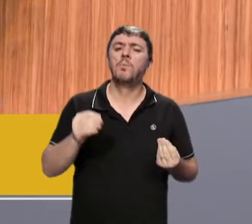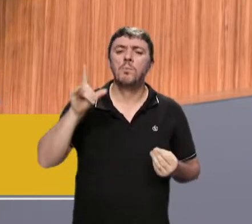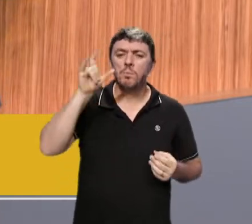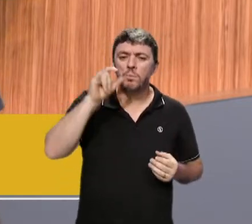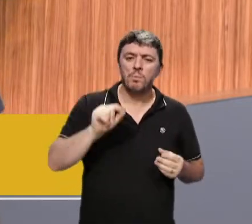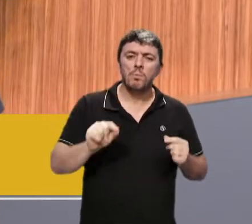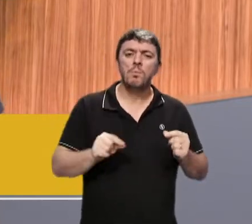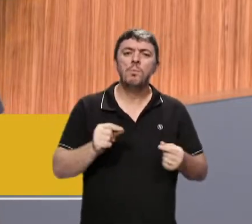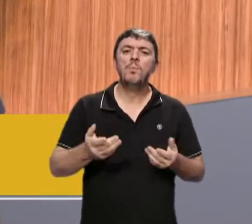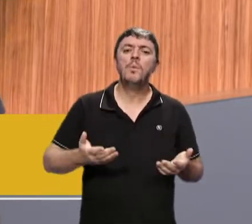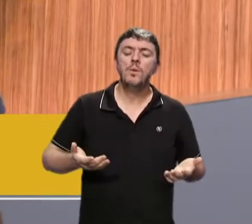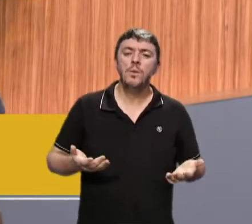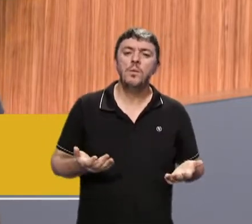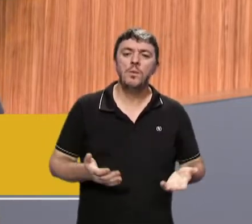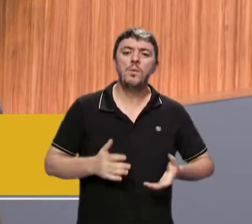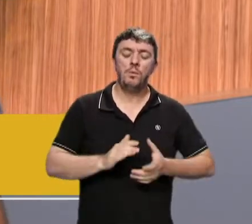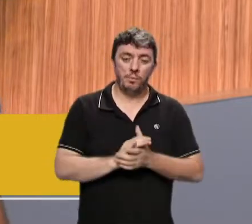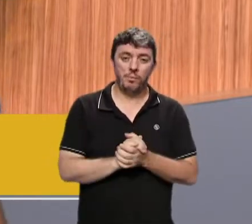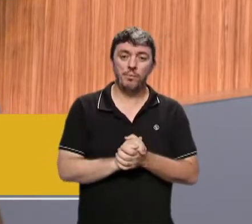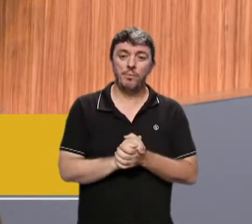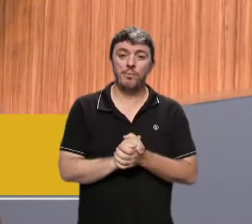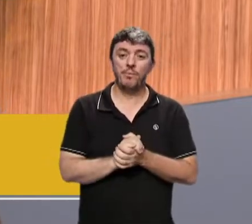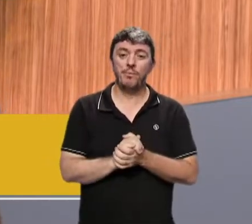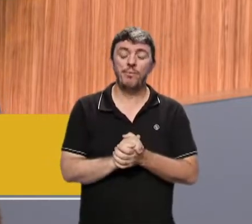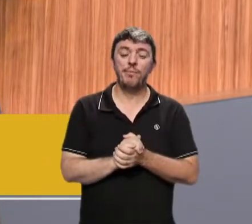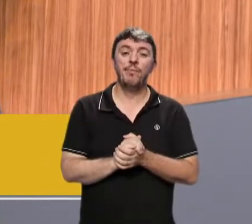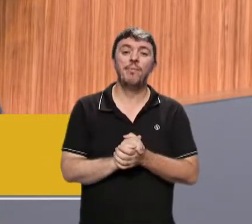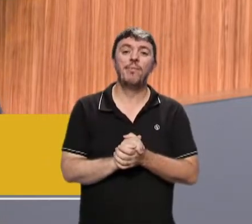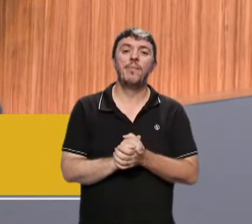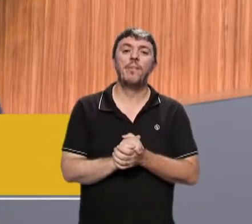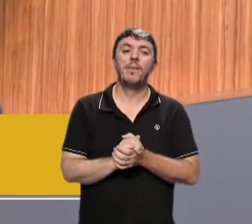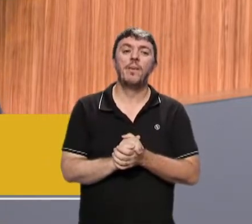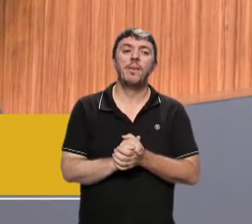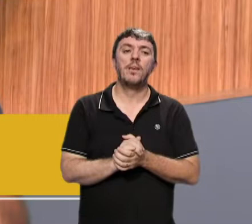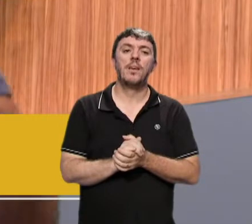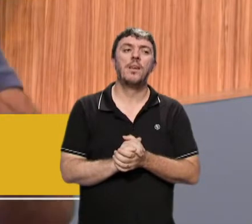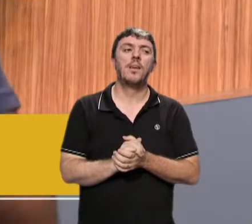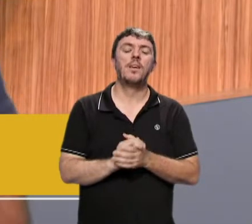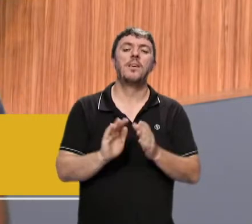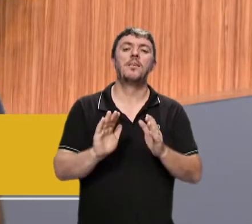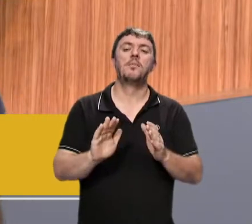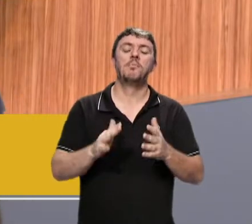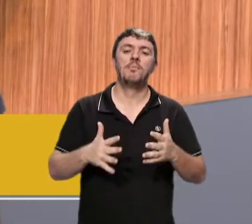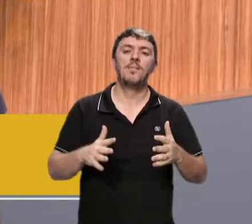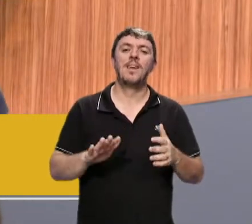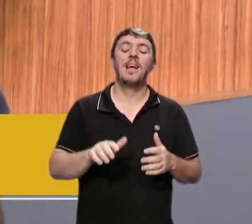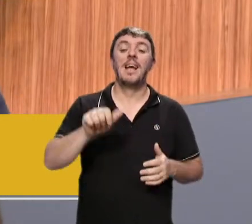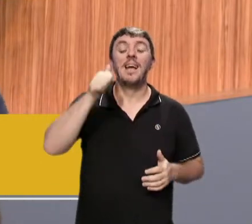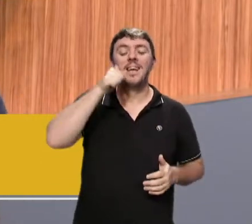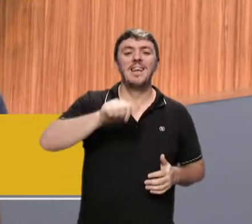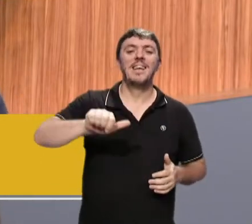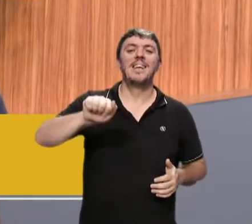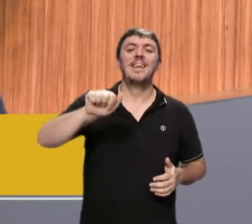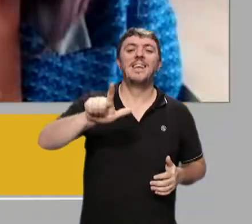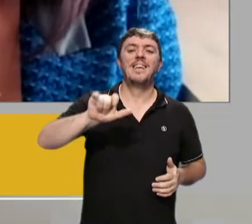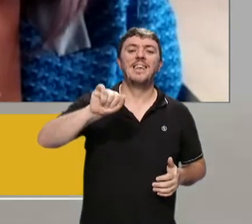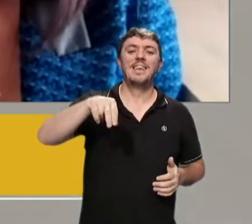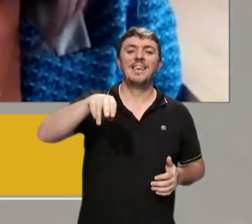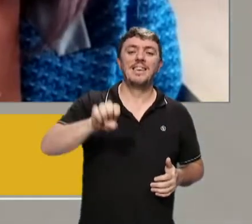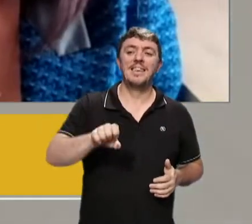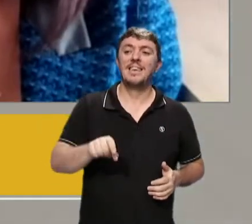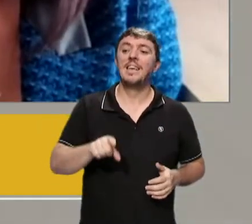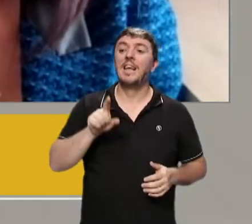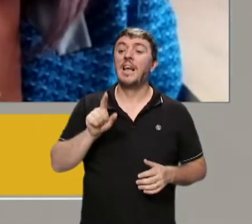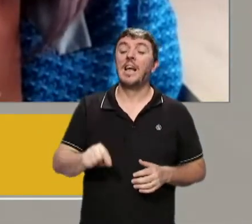Para falar sobre isso, eu vou chamar aqui a... Ih, gente, eu confundi. Ah, não, tá aqui mesmo. A Aline Bach. A Aline é